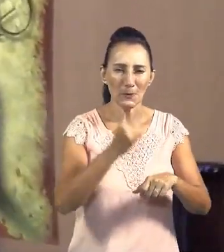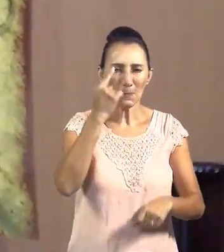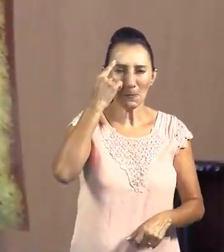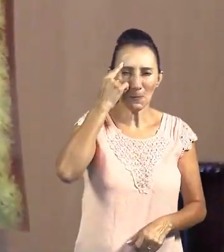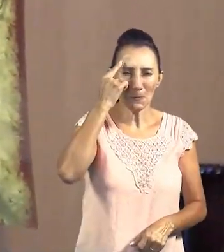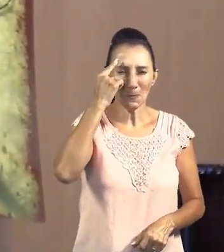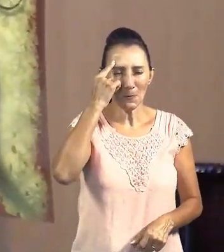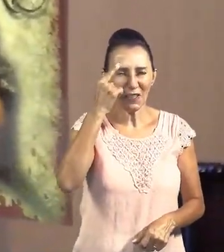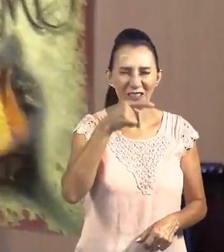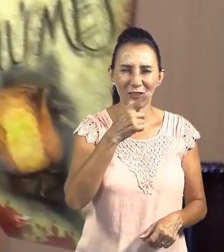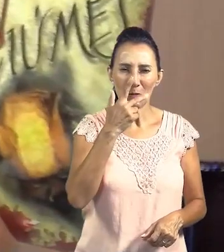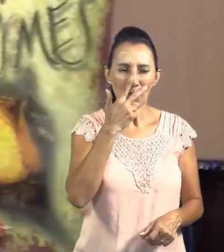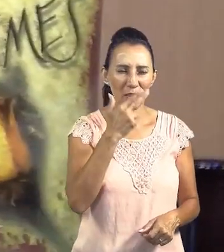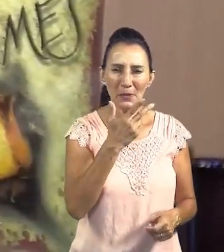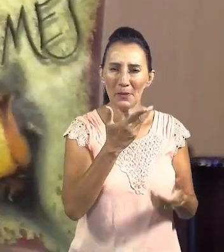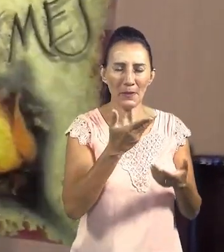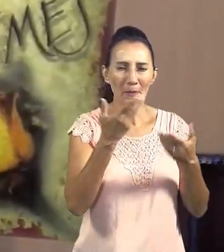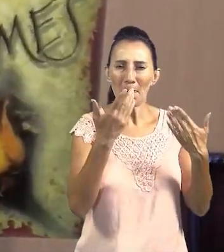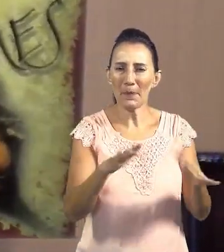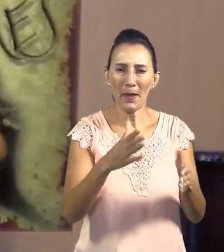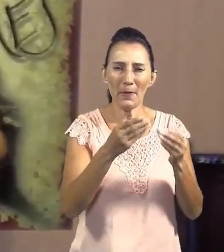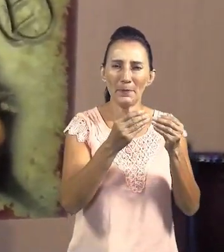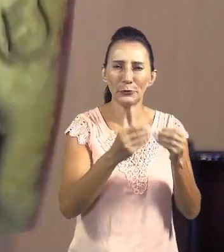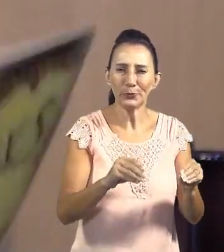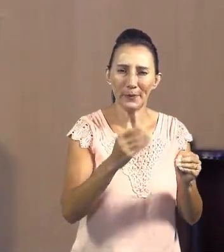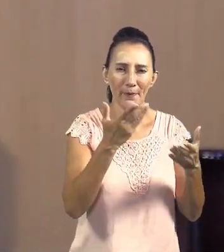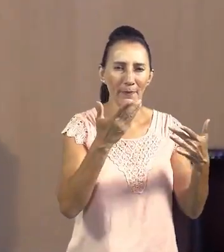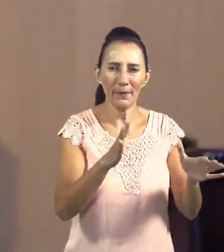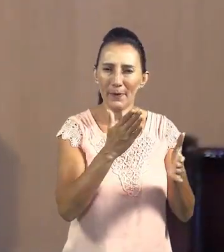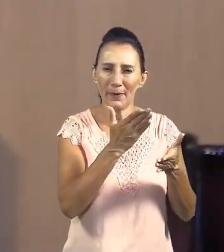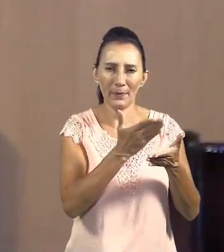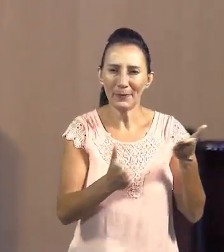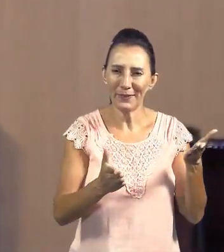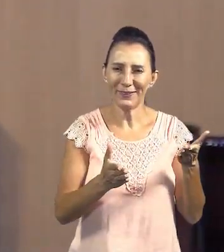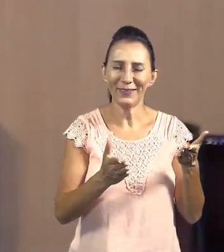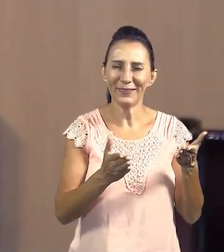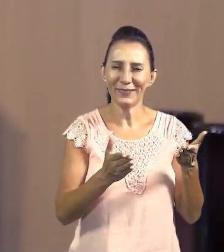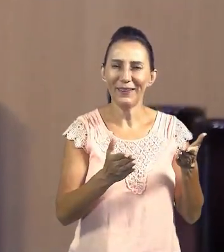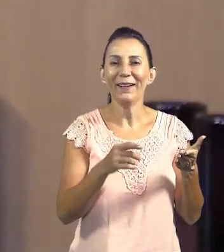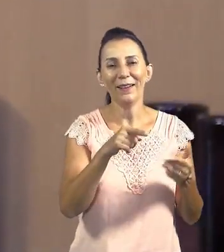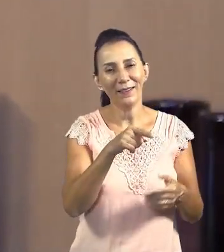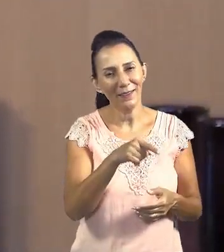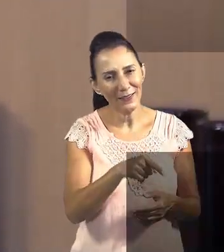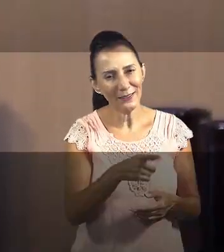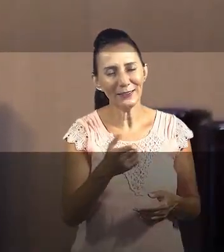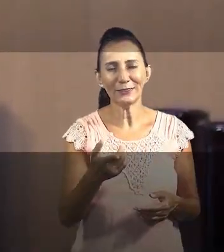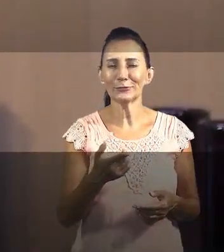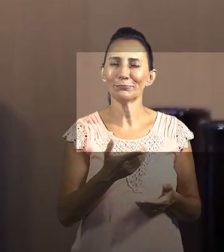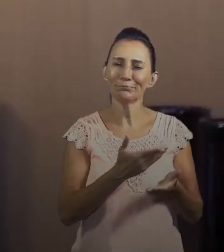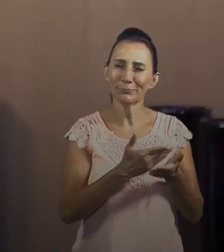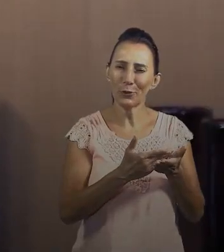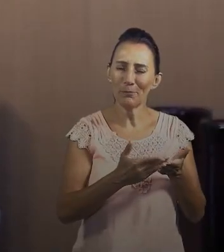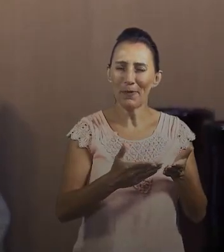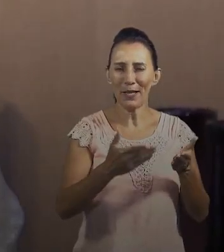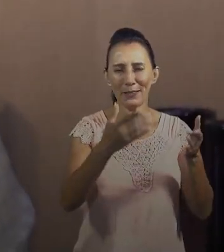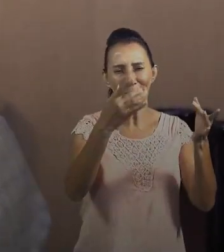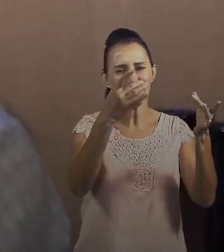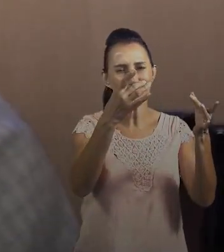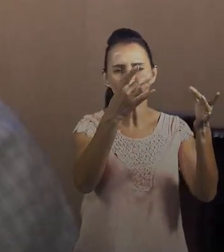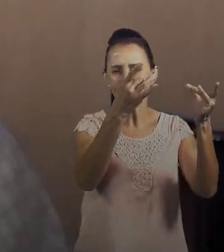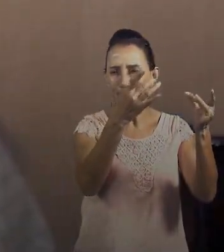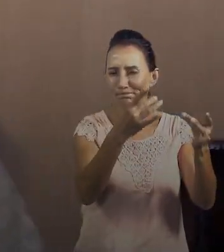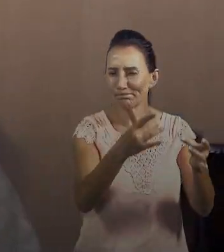a viver em função de perdas. E aí é que entra agora essas grandes lições aqui,